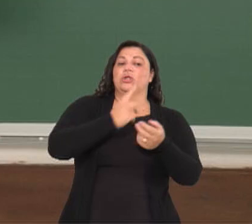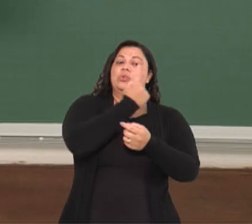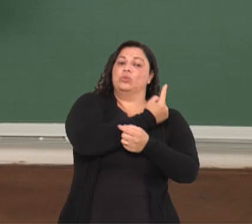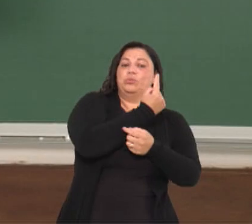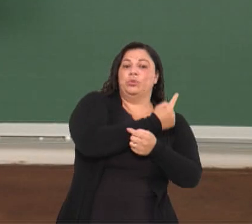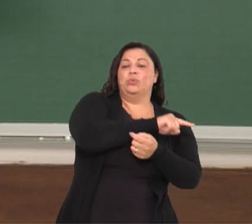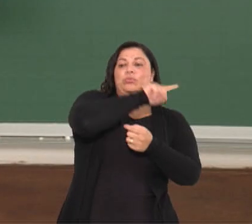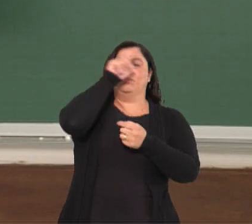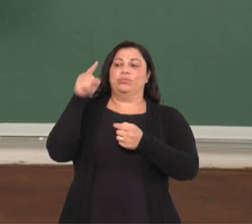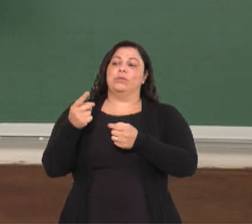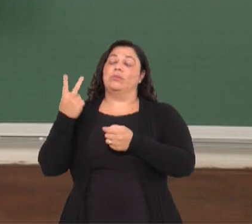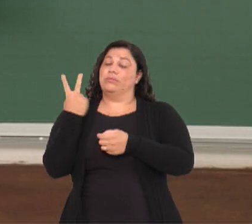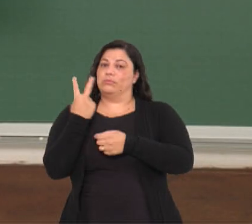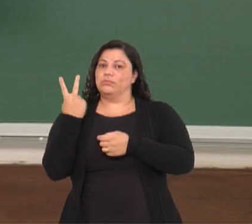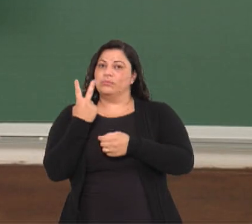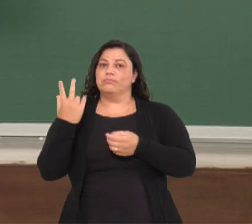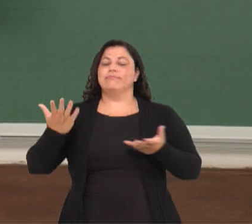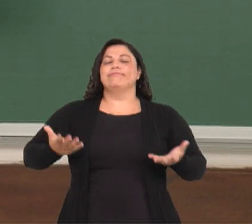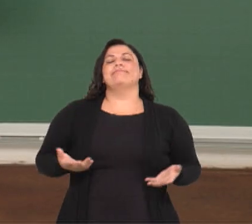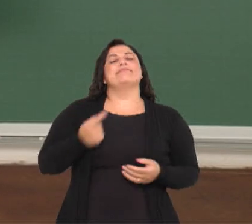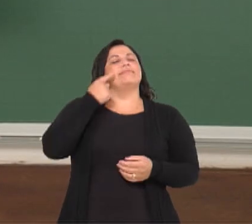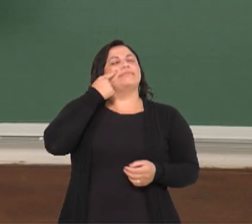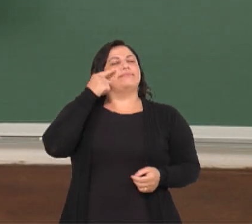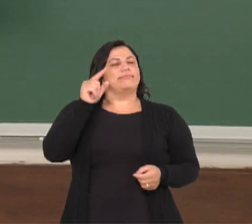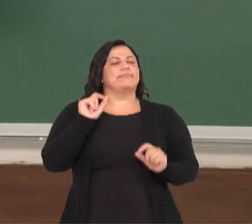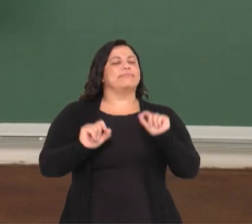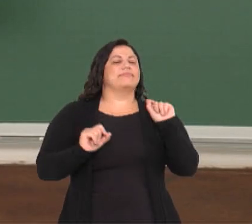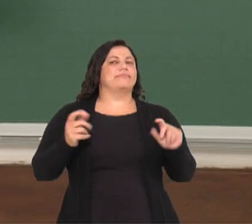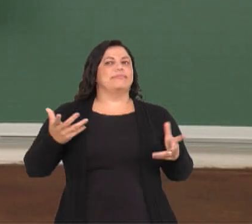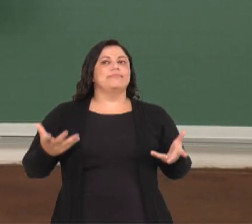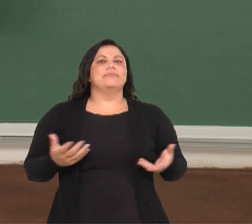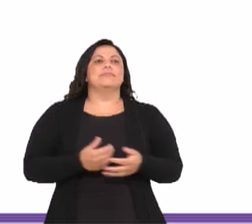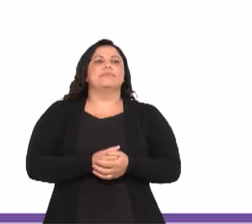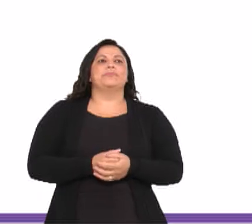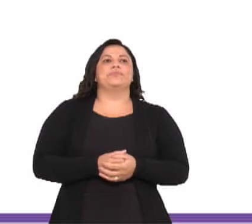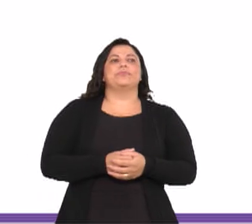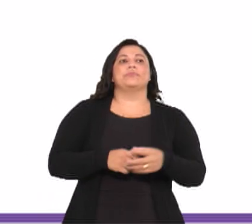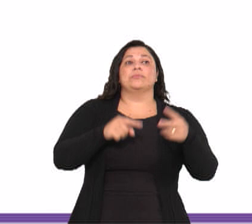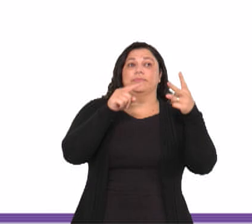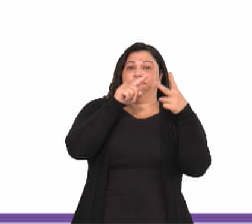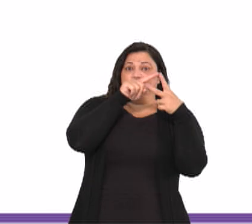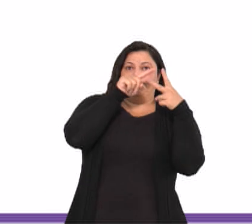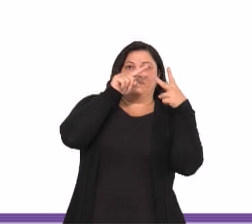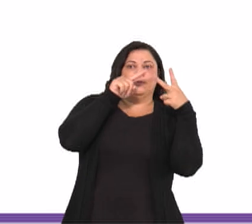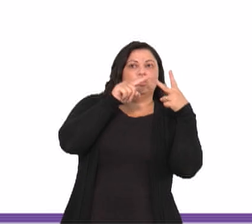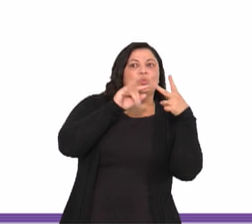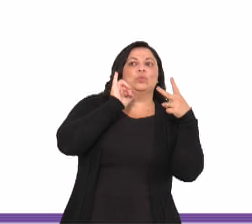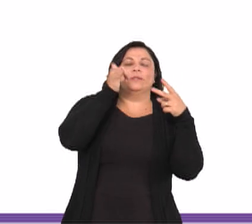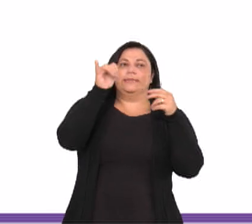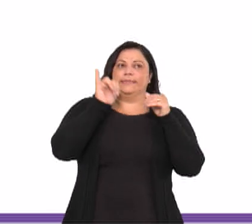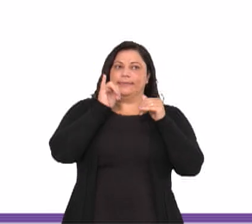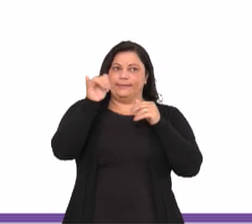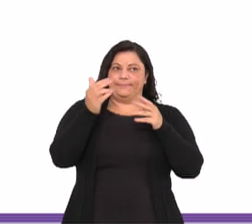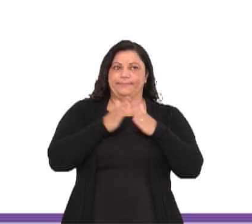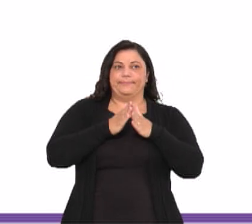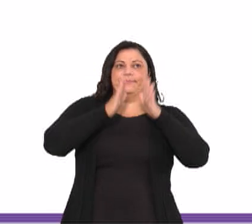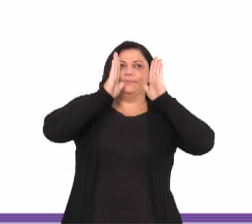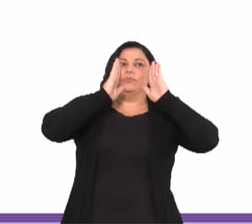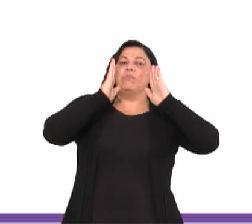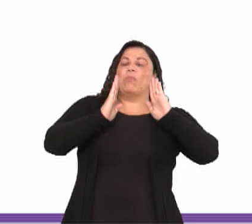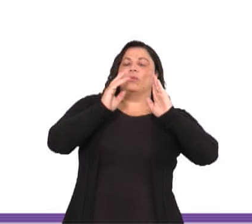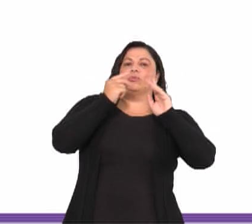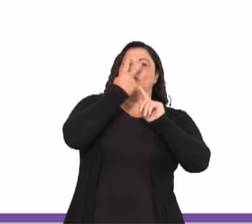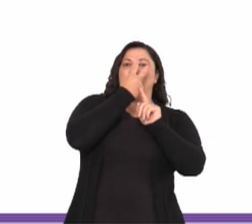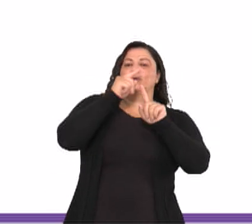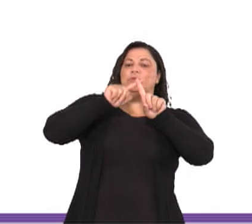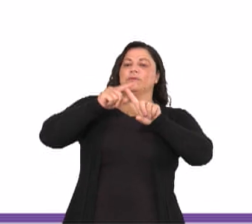a resolução do exercício número 1. Então vamos lá, número 2. Duas cargas elétricas iguais de módulo 2 vezes 10